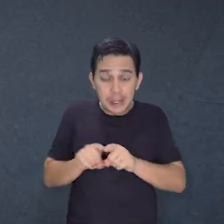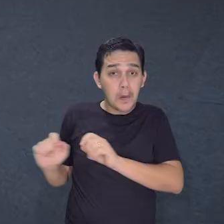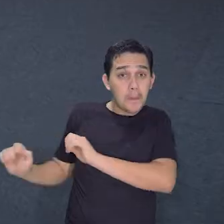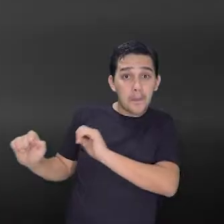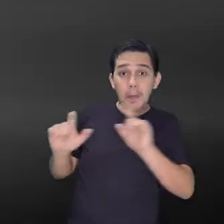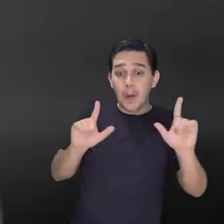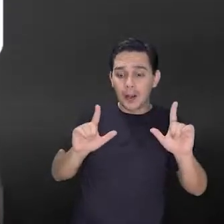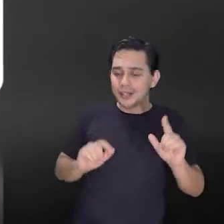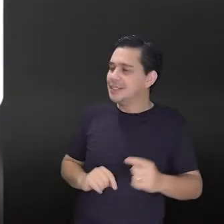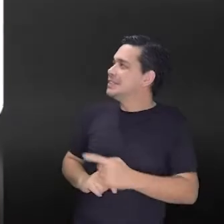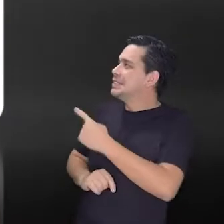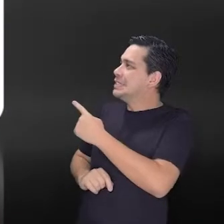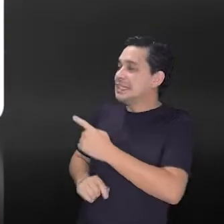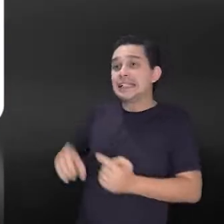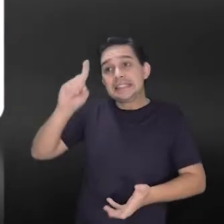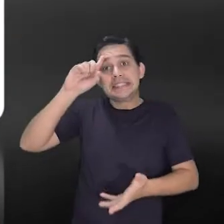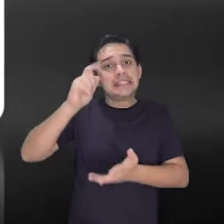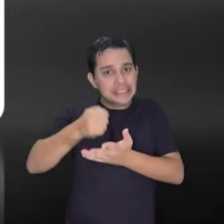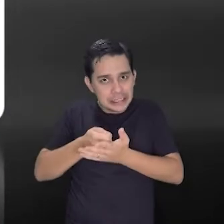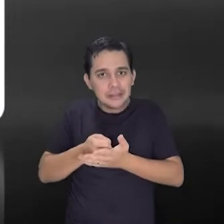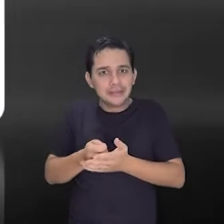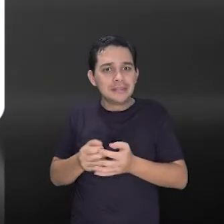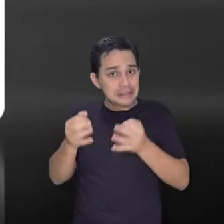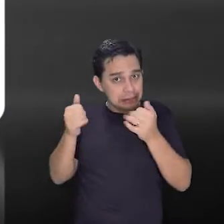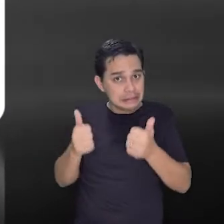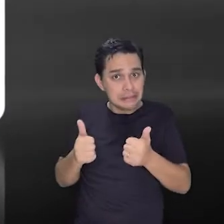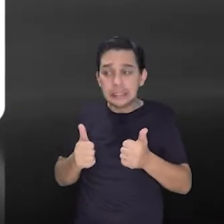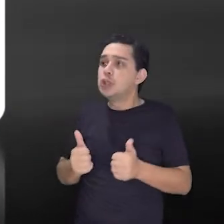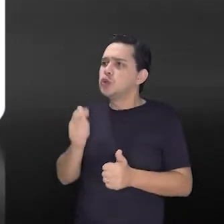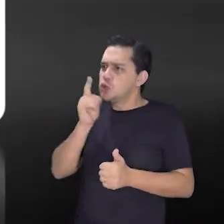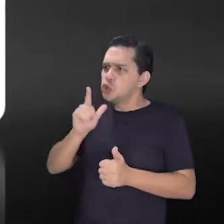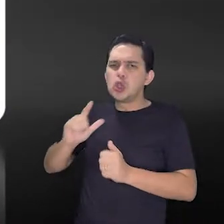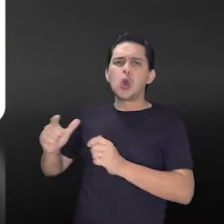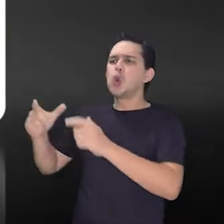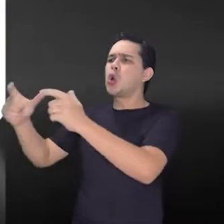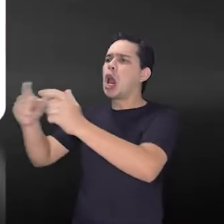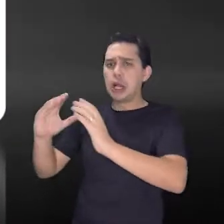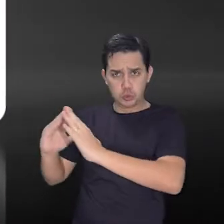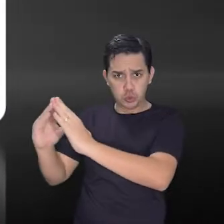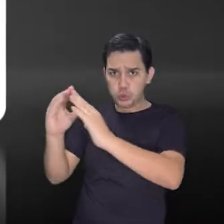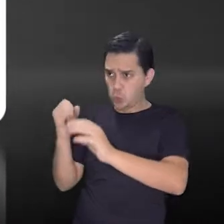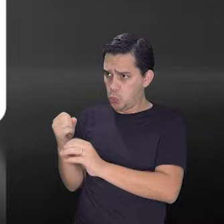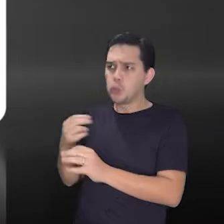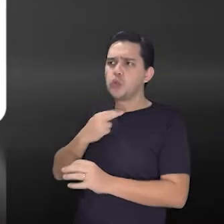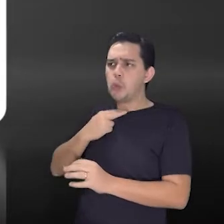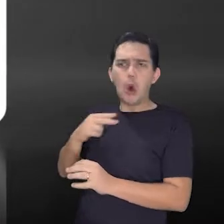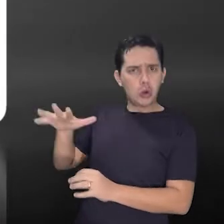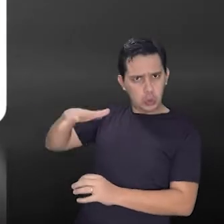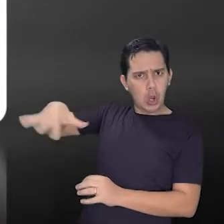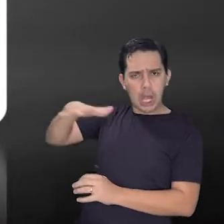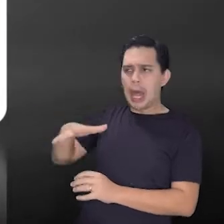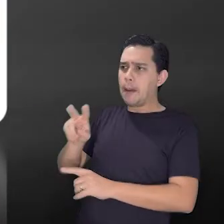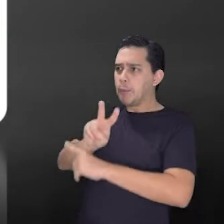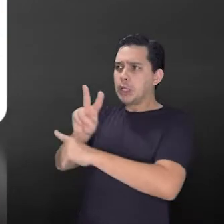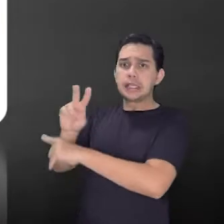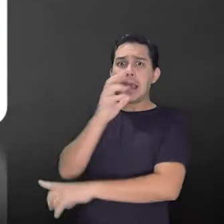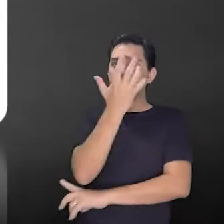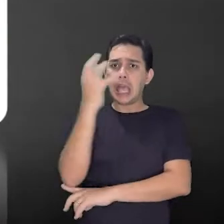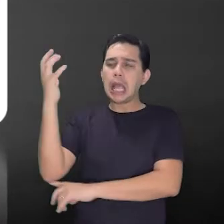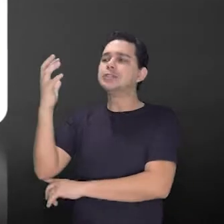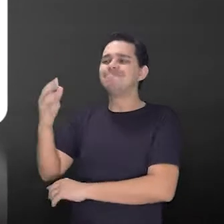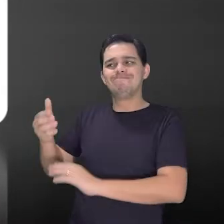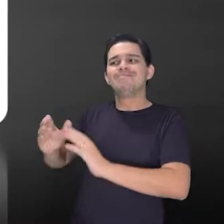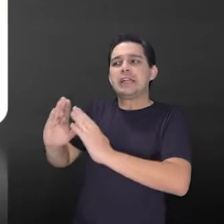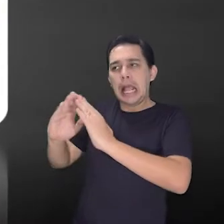também a decisão favorável para a desocupação de residências construídas ilegalmente em Arraial do Cabo, na área de